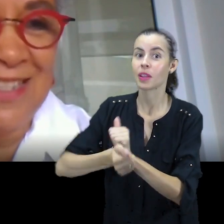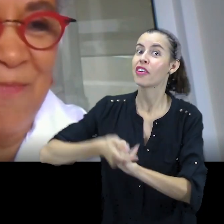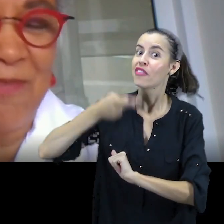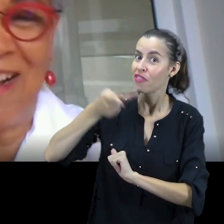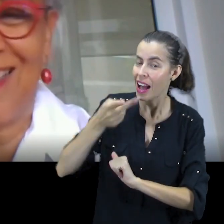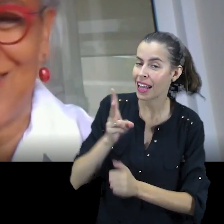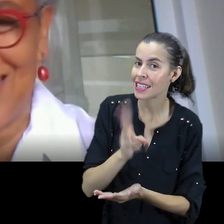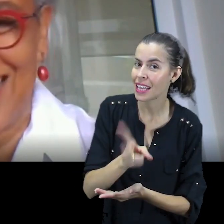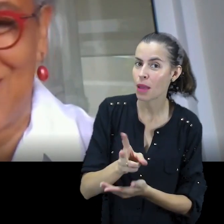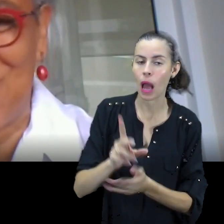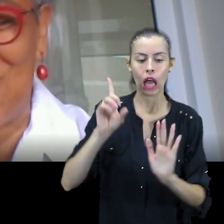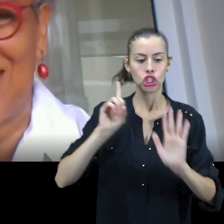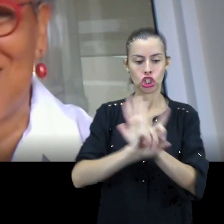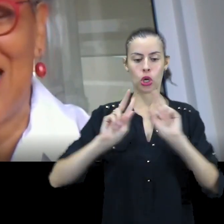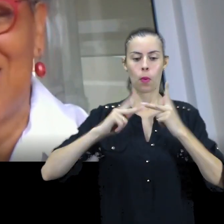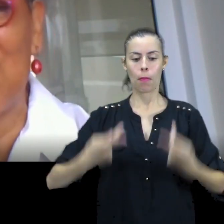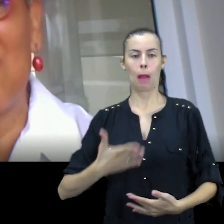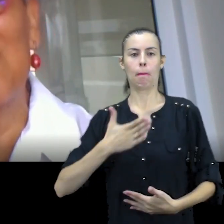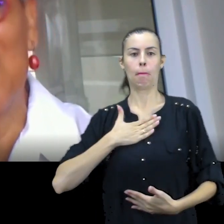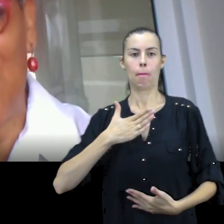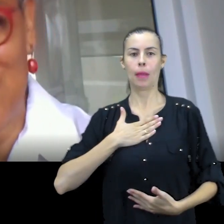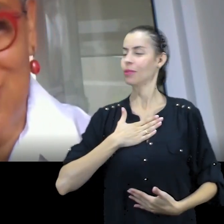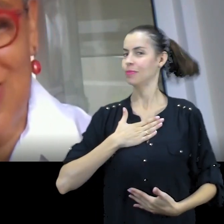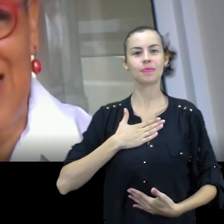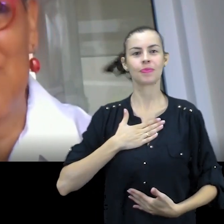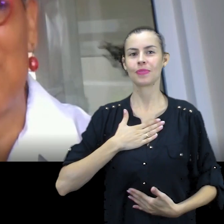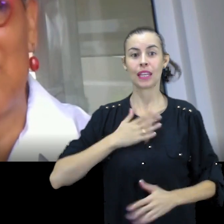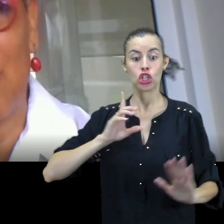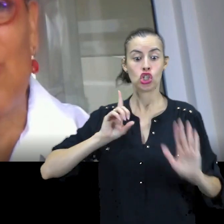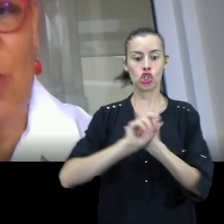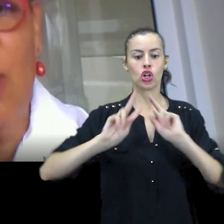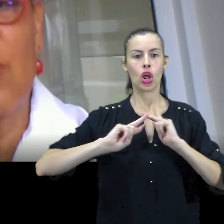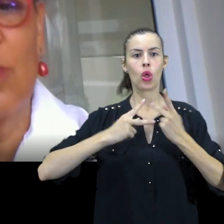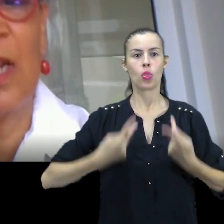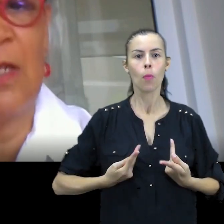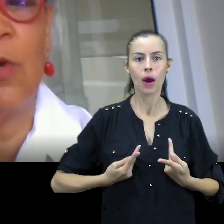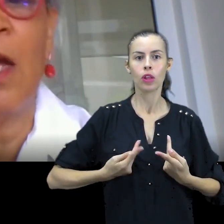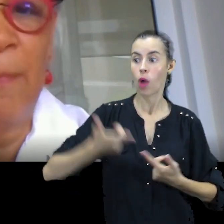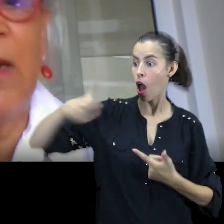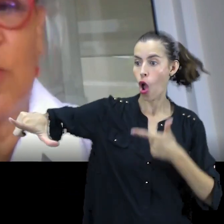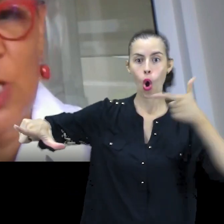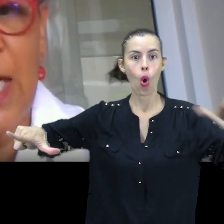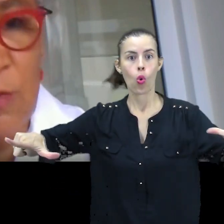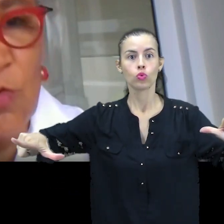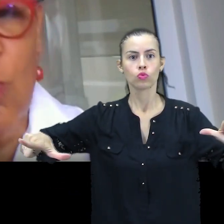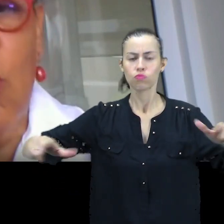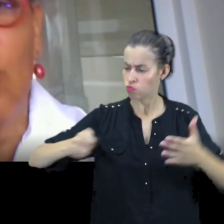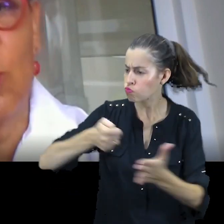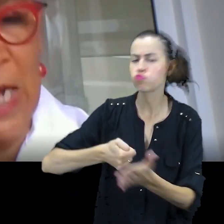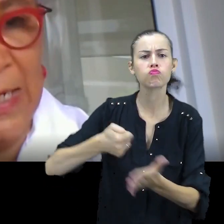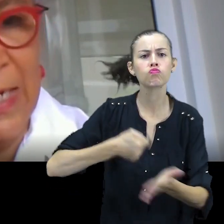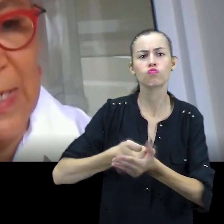A gente sempre fala que os direitos humanos não são os nossos direitos, mas somos nós lutando pelos direitos